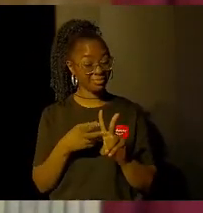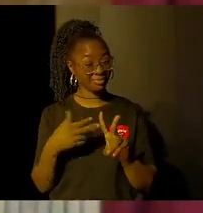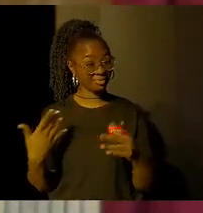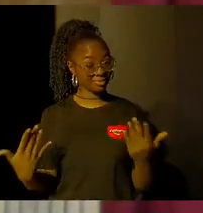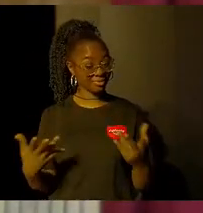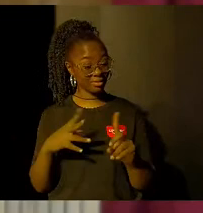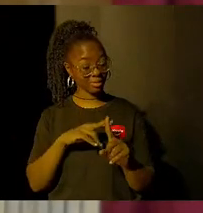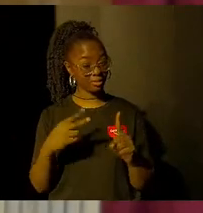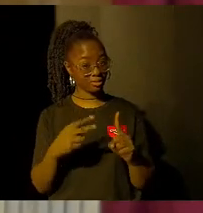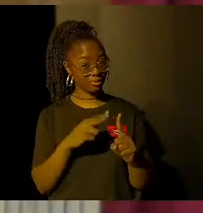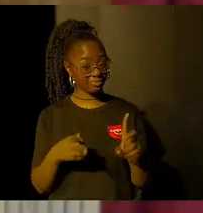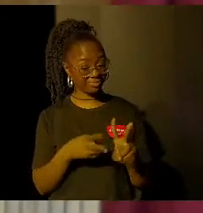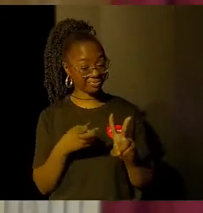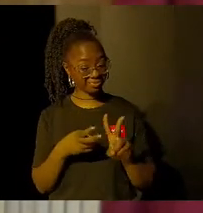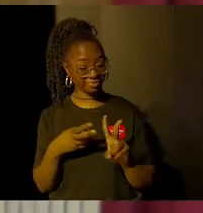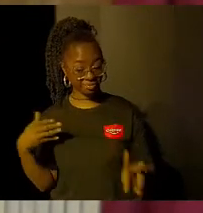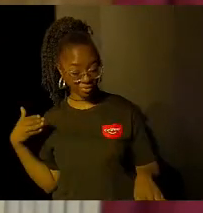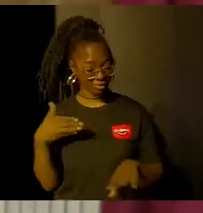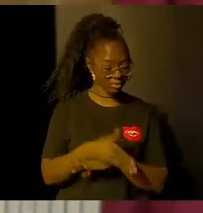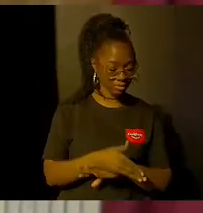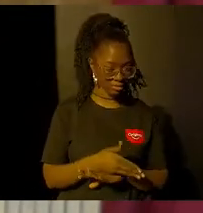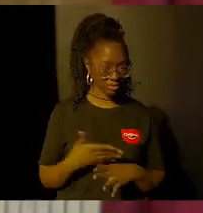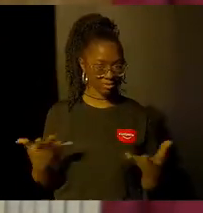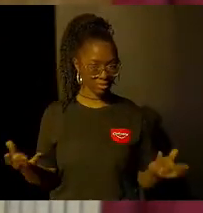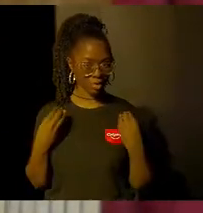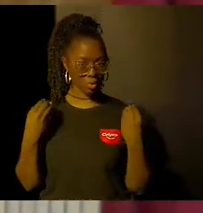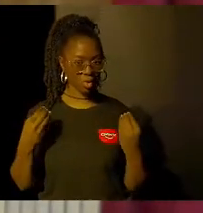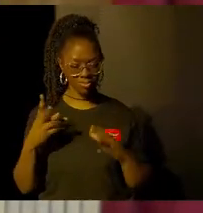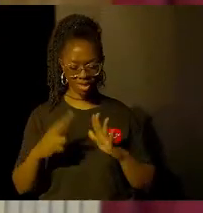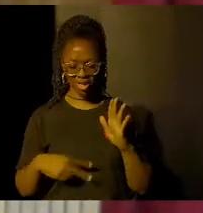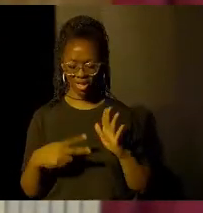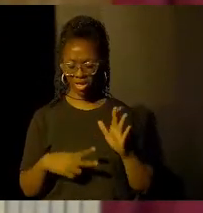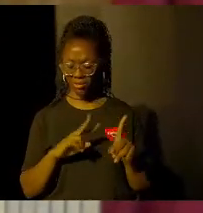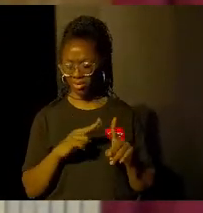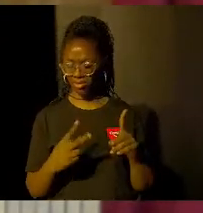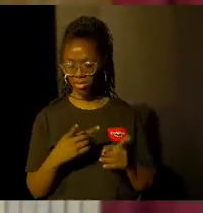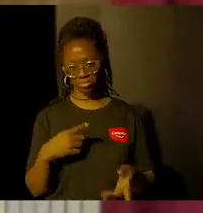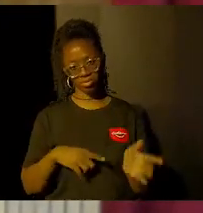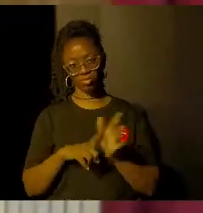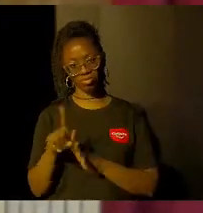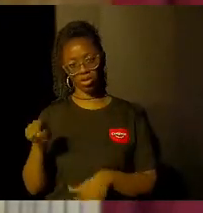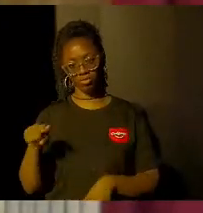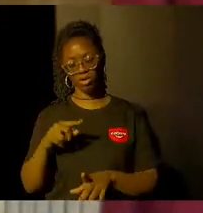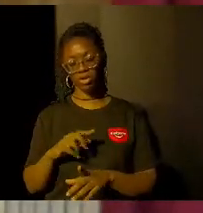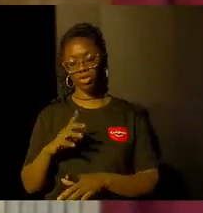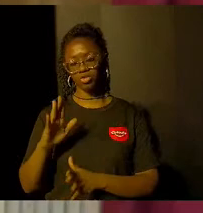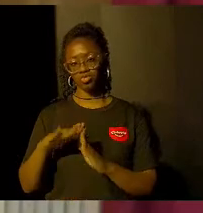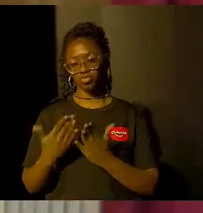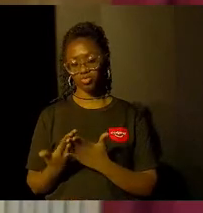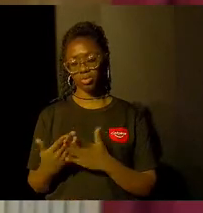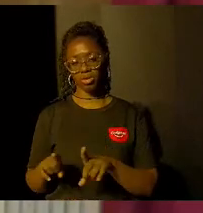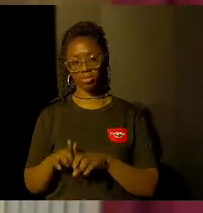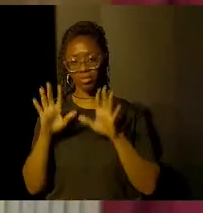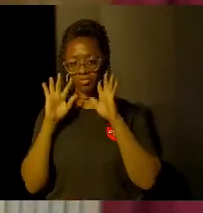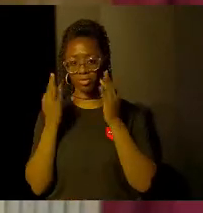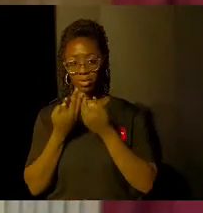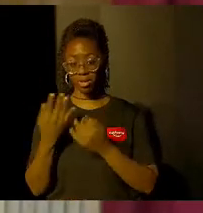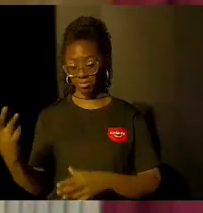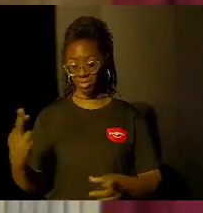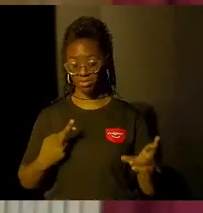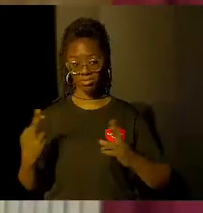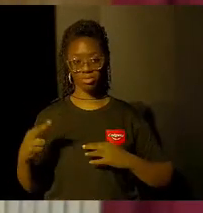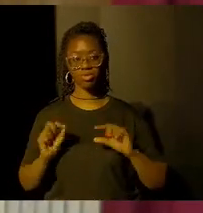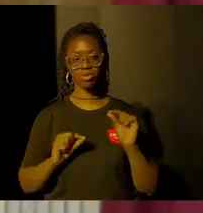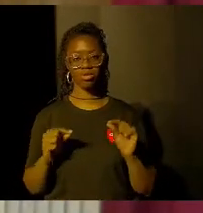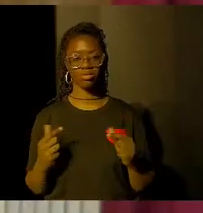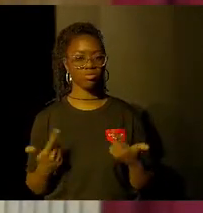invadido Onde eu posso ler essa perspectiva perguntava na escola para minha família e a resposta que eu tinha da infância é